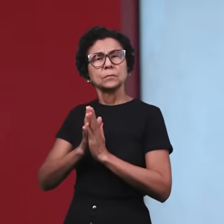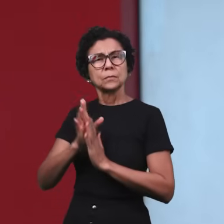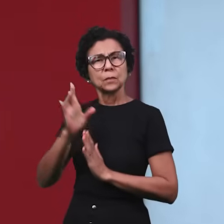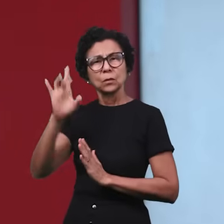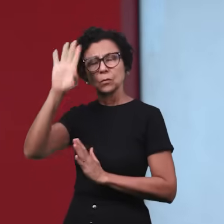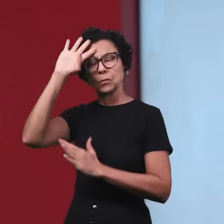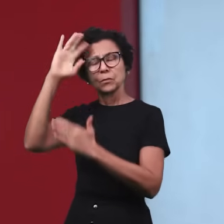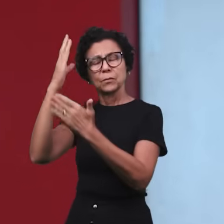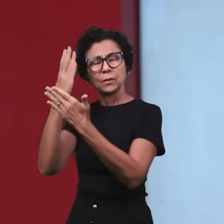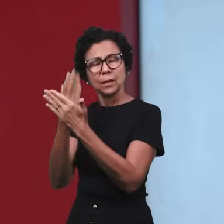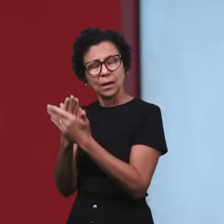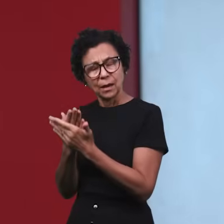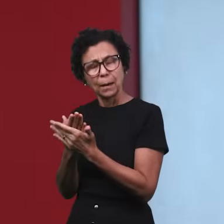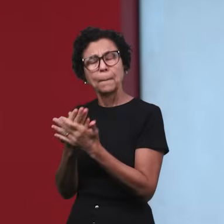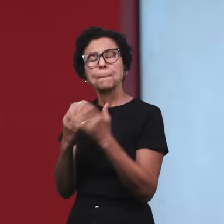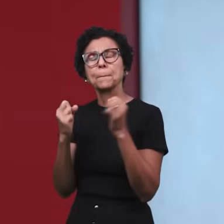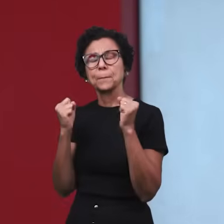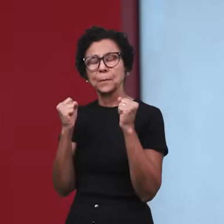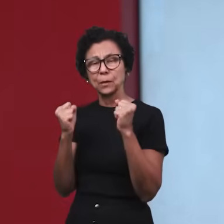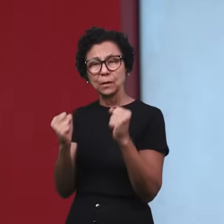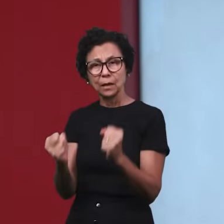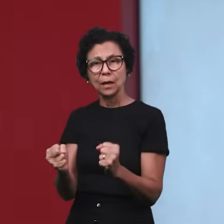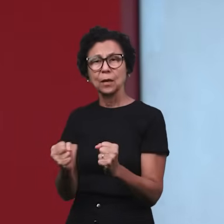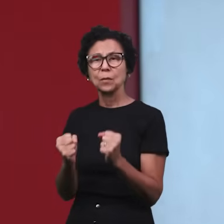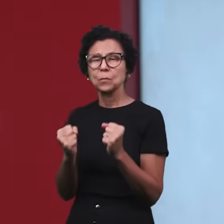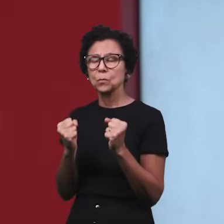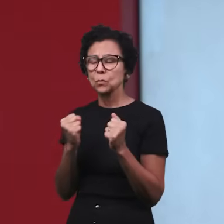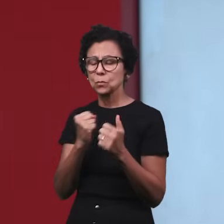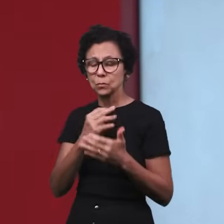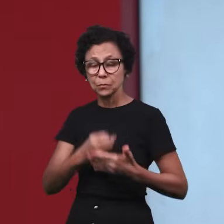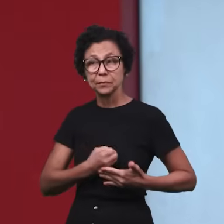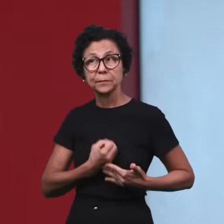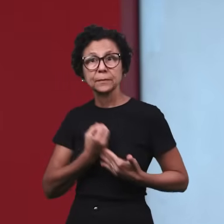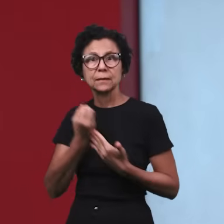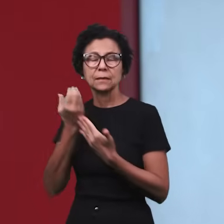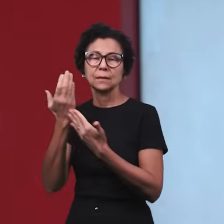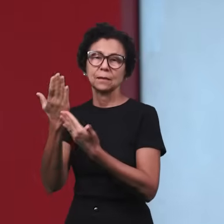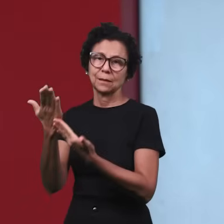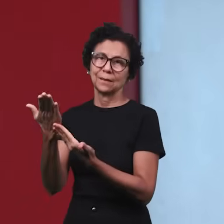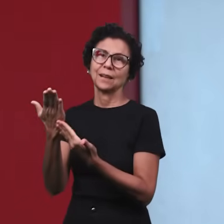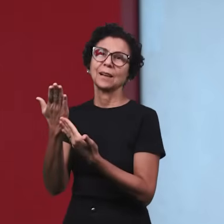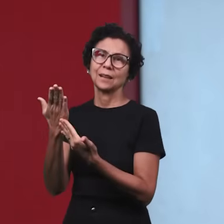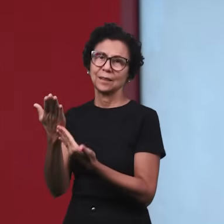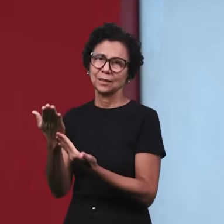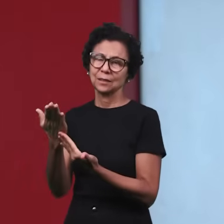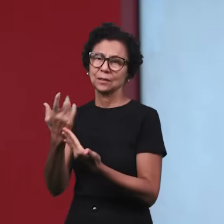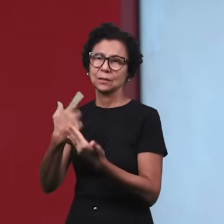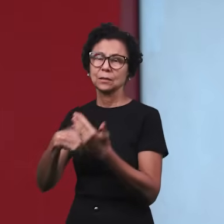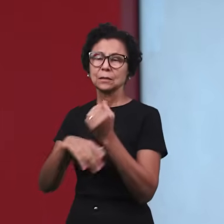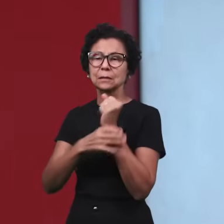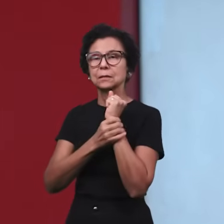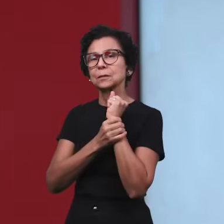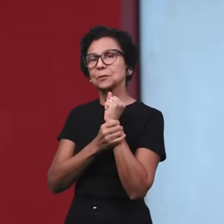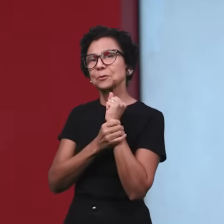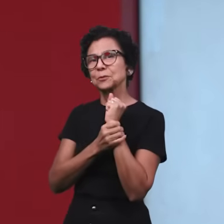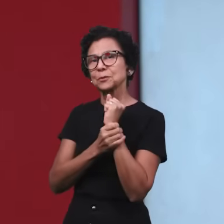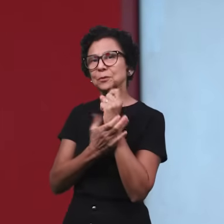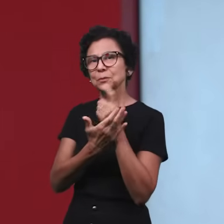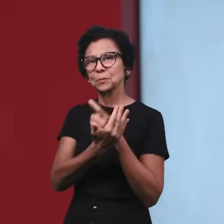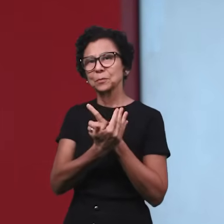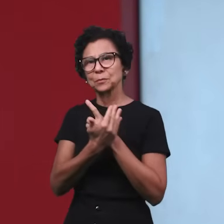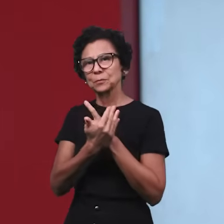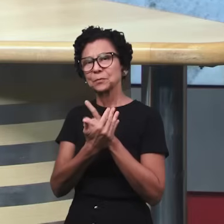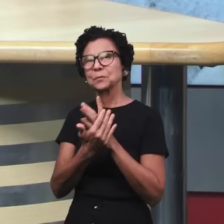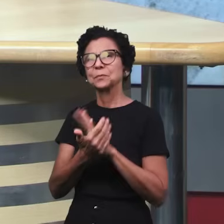que nós podemos confiar nele, que nós podemos depositar a nossa vida diante dele, porque aí nós estamos seguros e